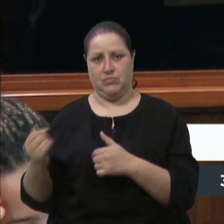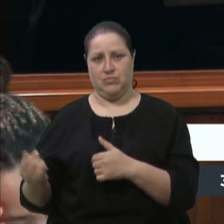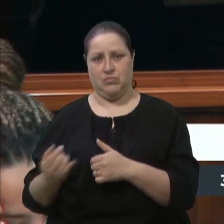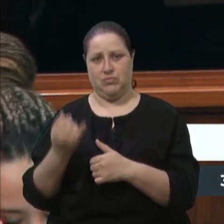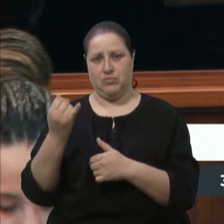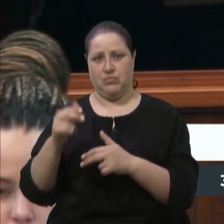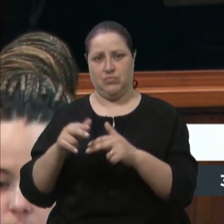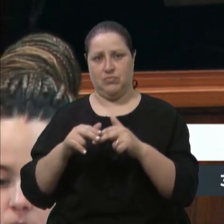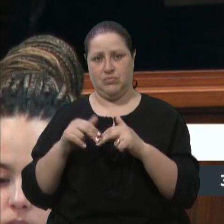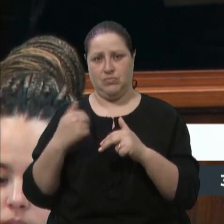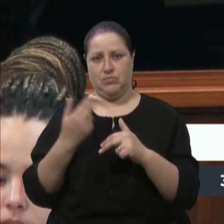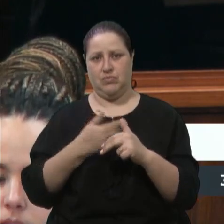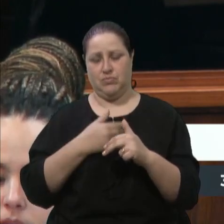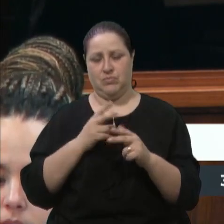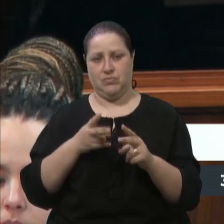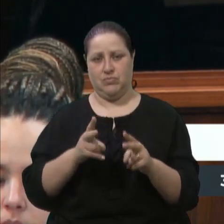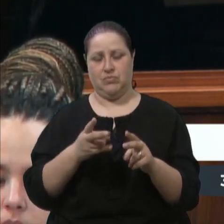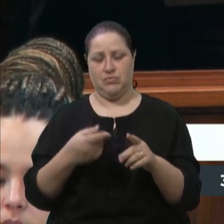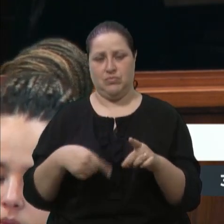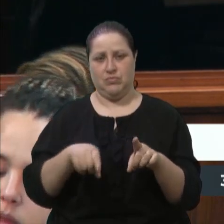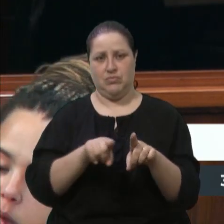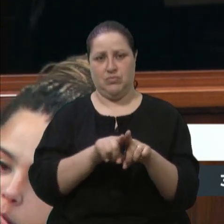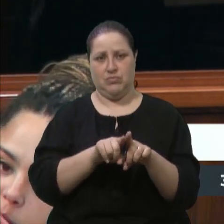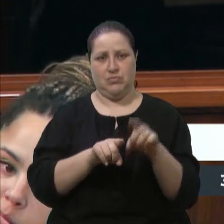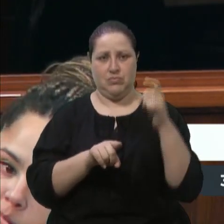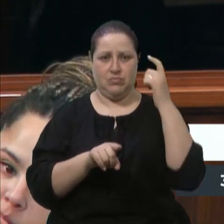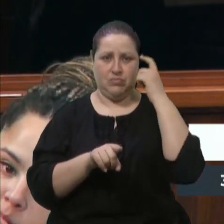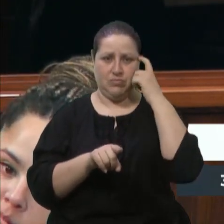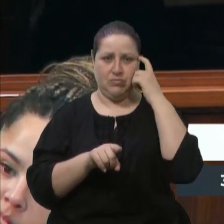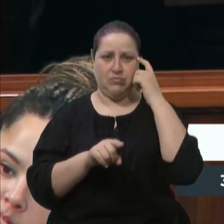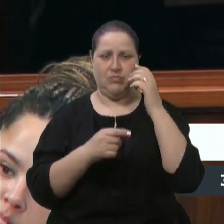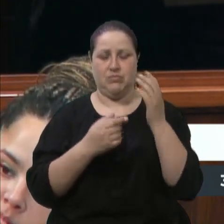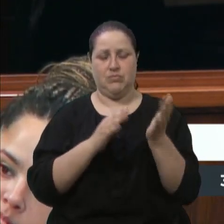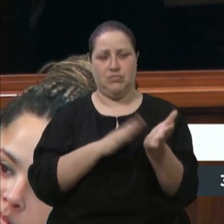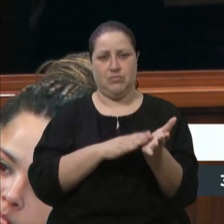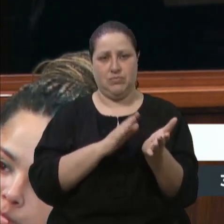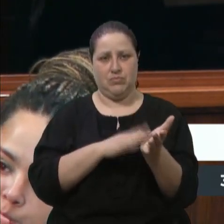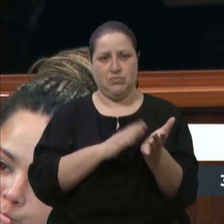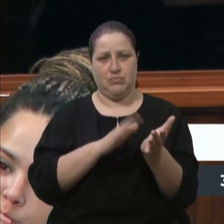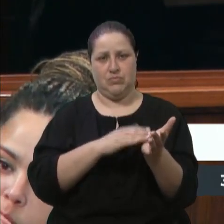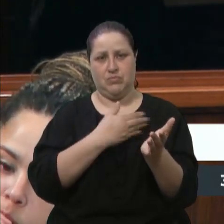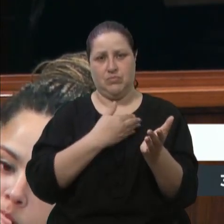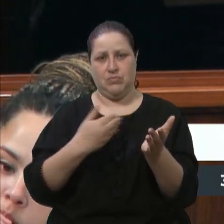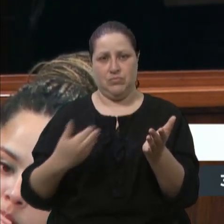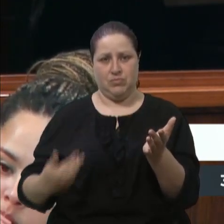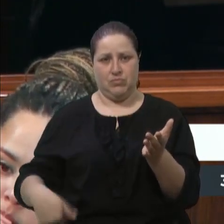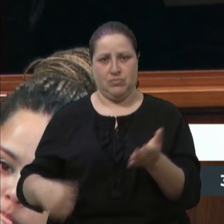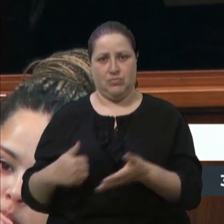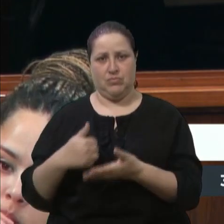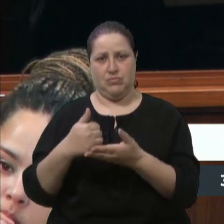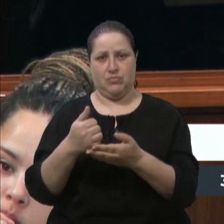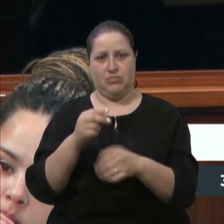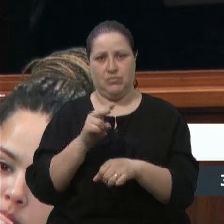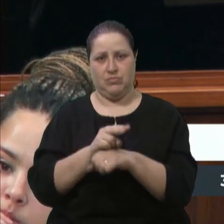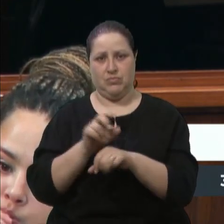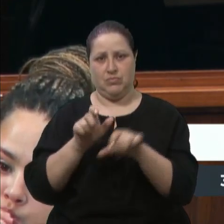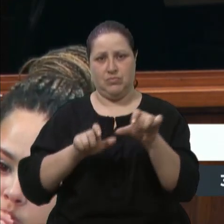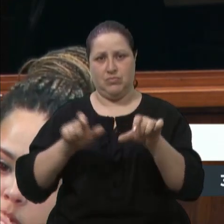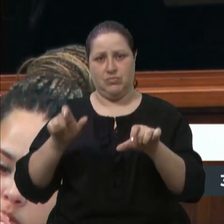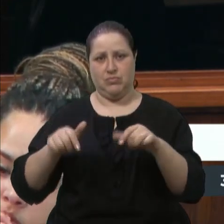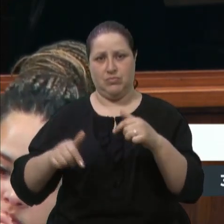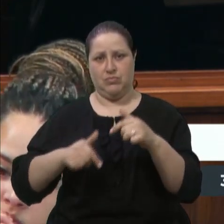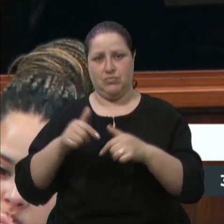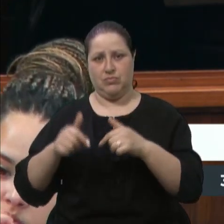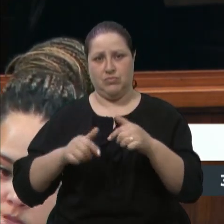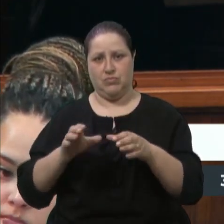seremos sempre parceiros de estar pensando e cobrando do poder público apoio e cuidado para esses trabalhadores de uma categoria